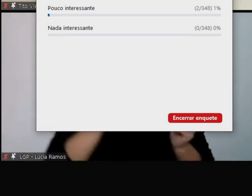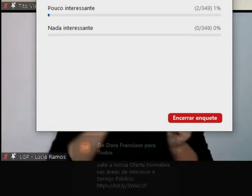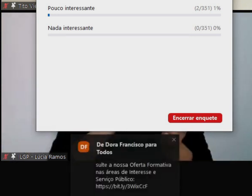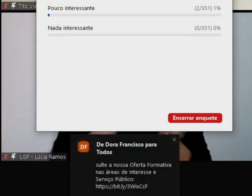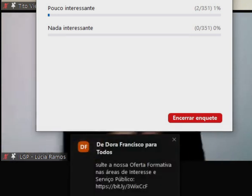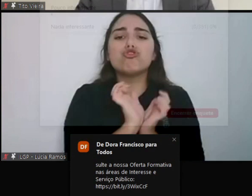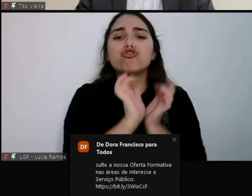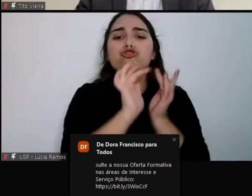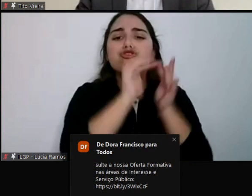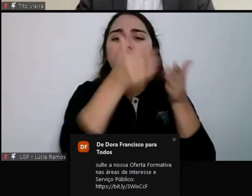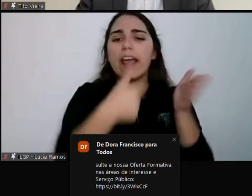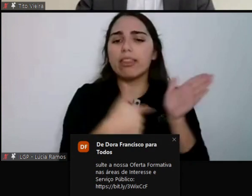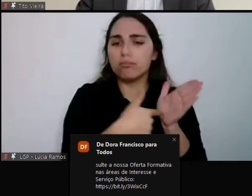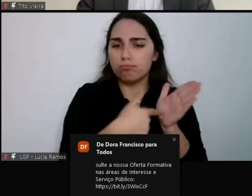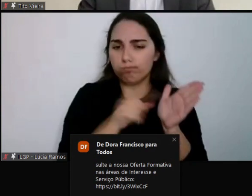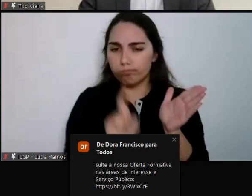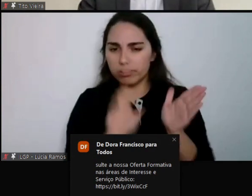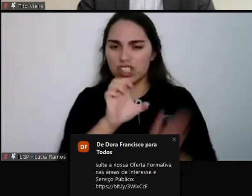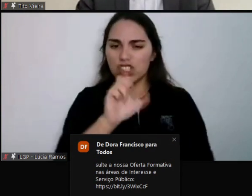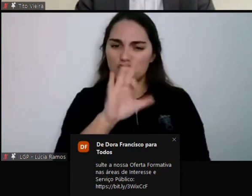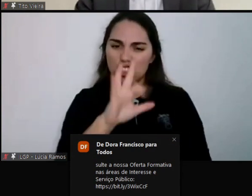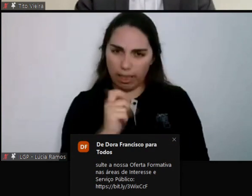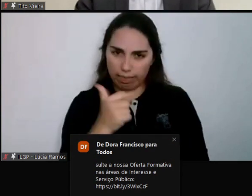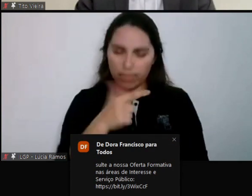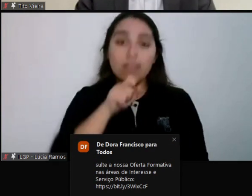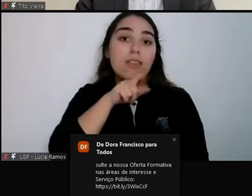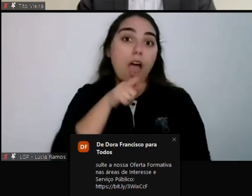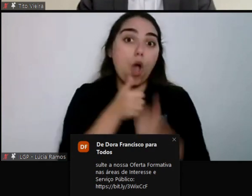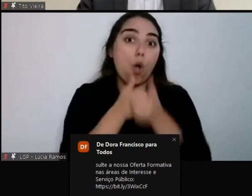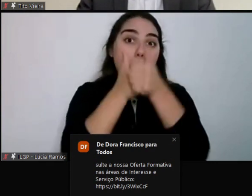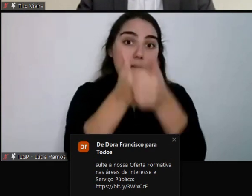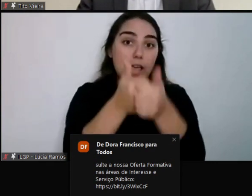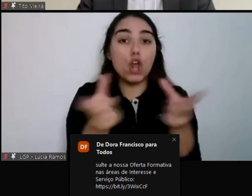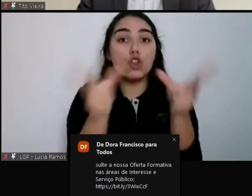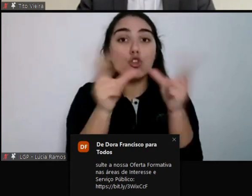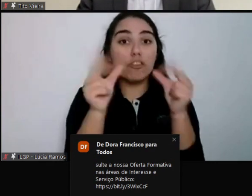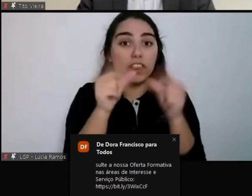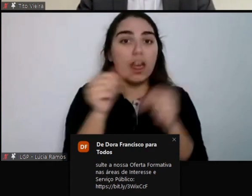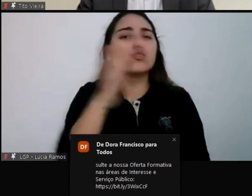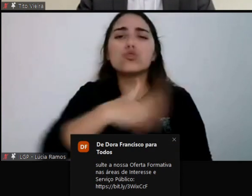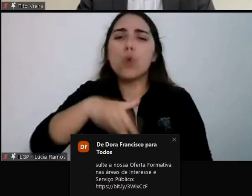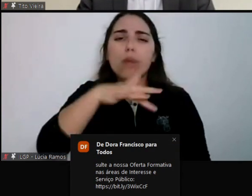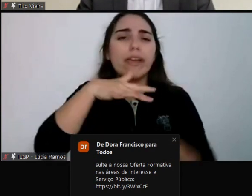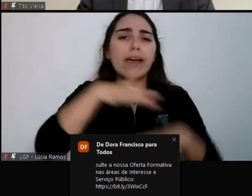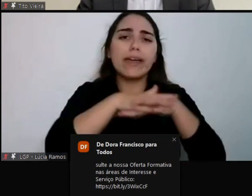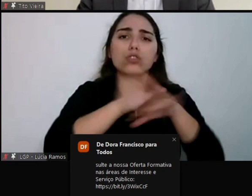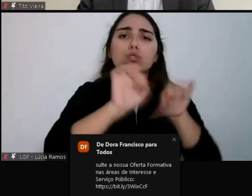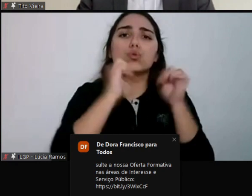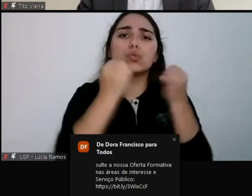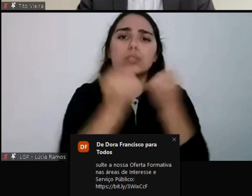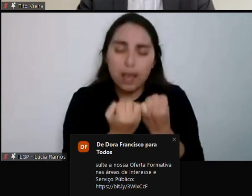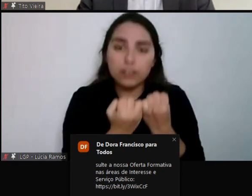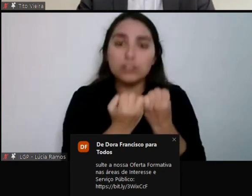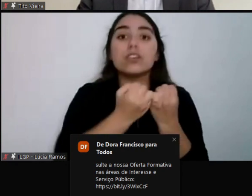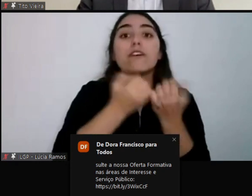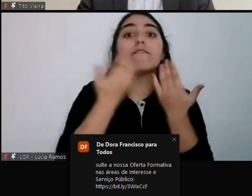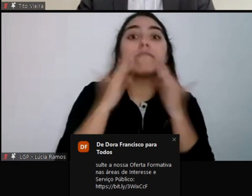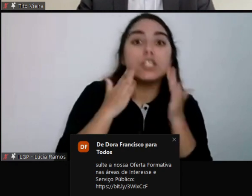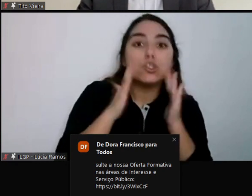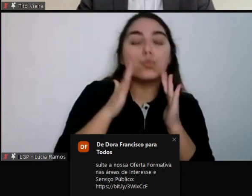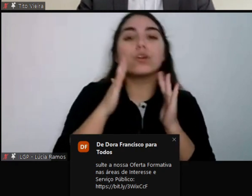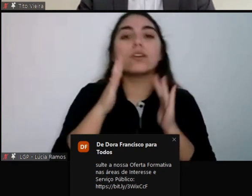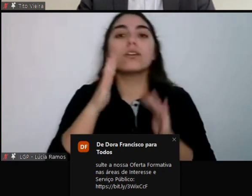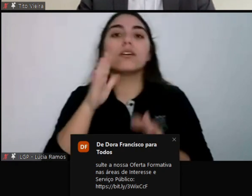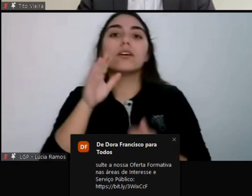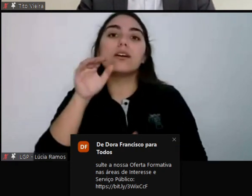ainda consultar e acompanhar todas as novidades e iniciativas do INA nas redes sociais, Facebook, LinkedIn, Twitter e